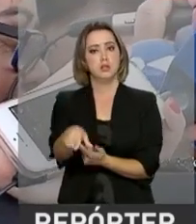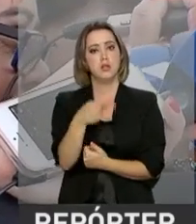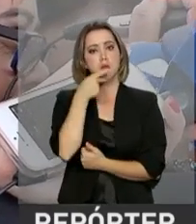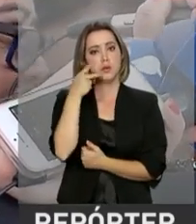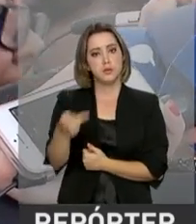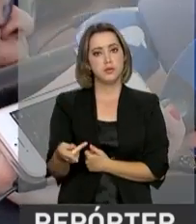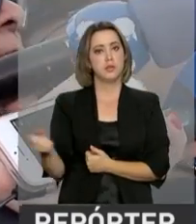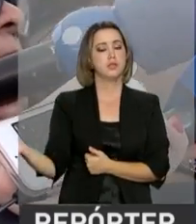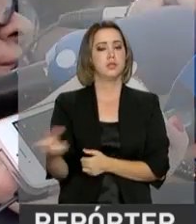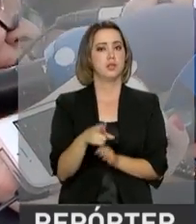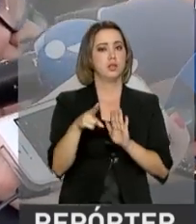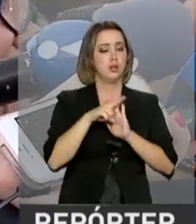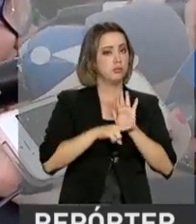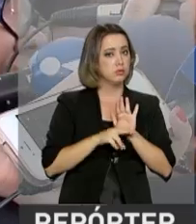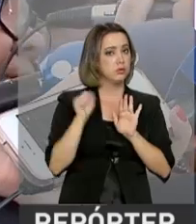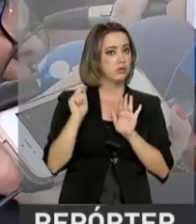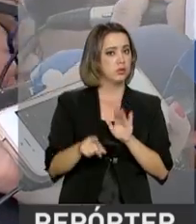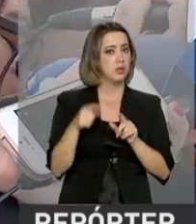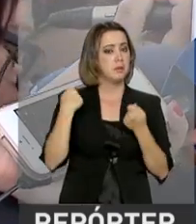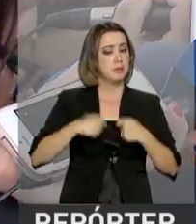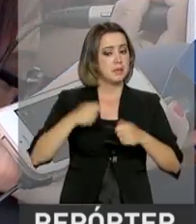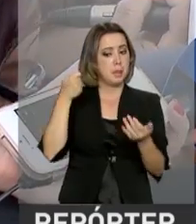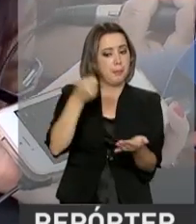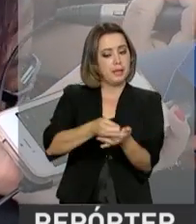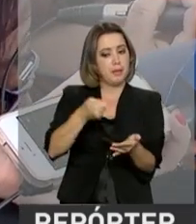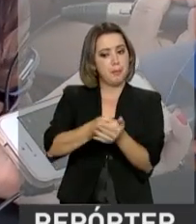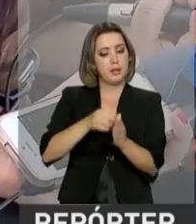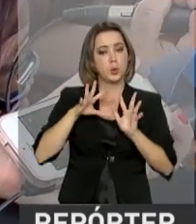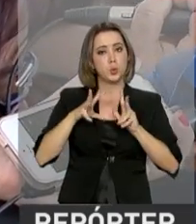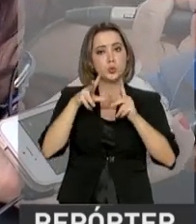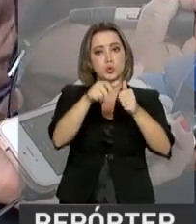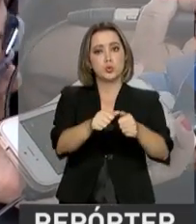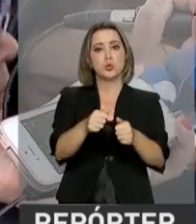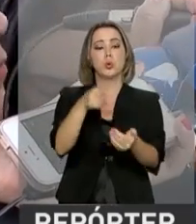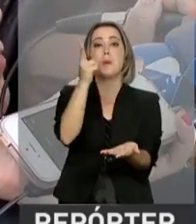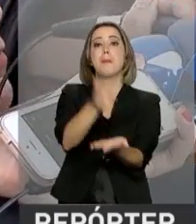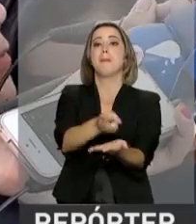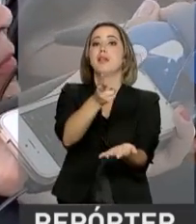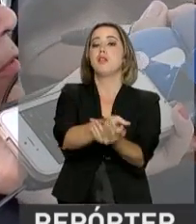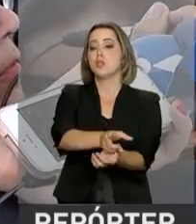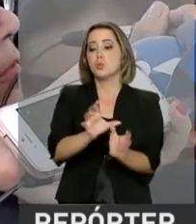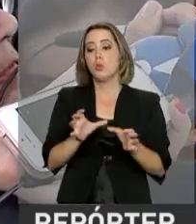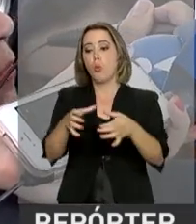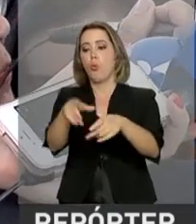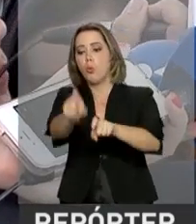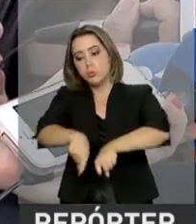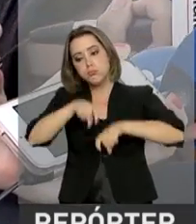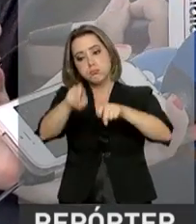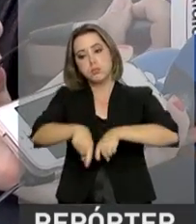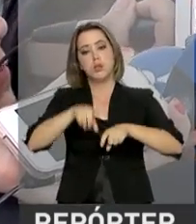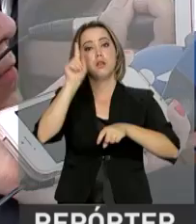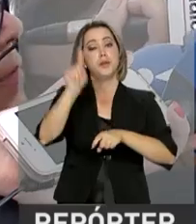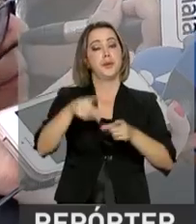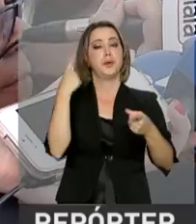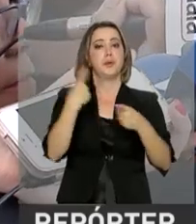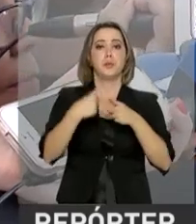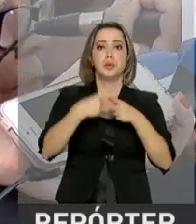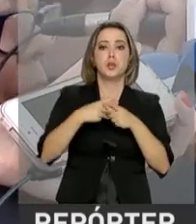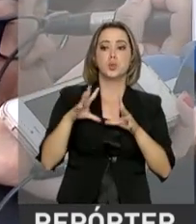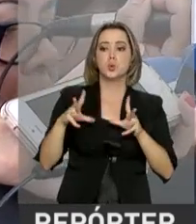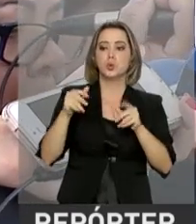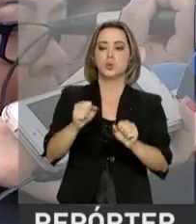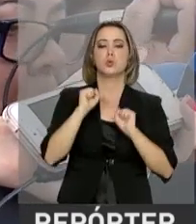a Previdência tem que ter a contribuição de todos, inclusive dos rurais, é porque a natureza da Previdência é que todos